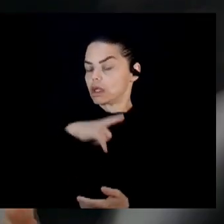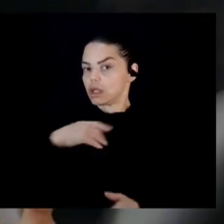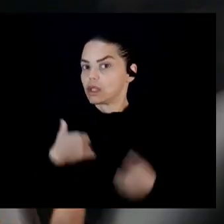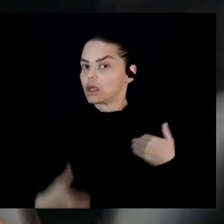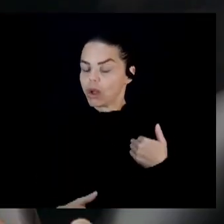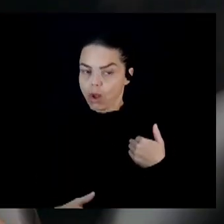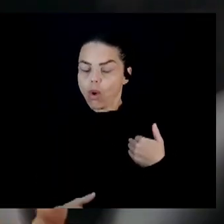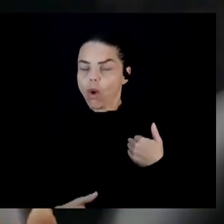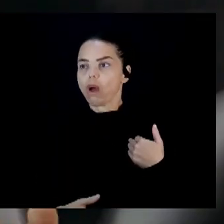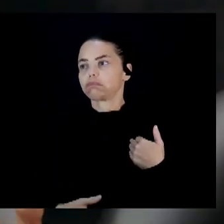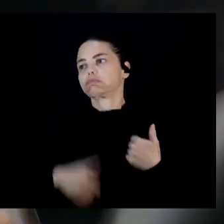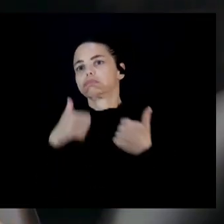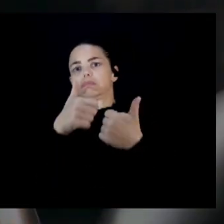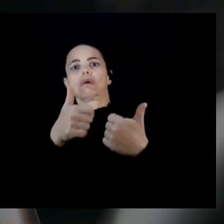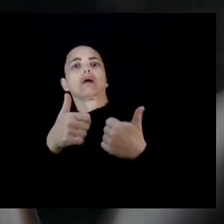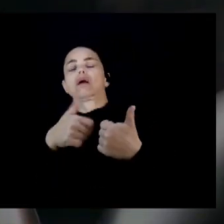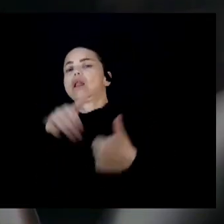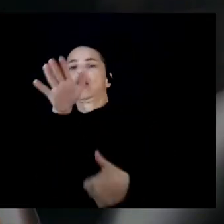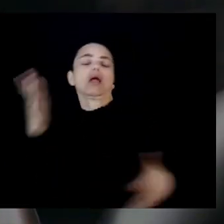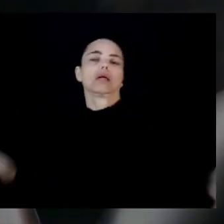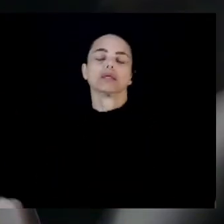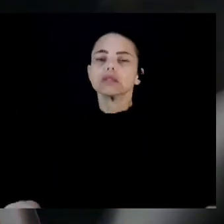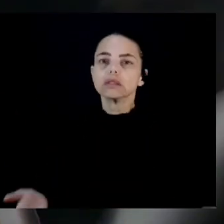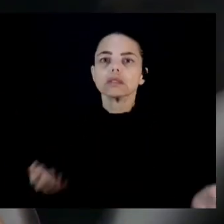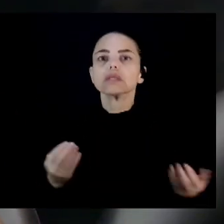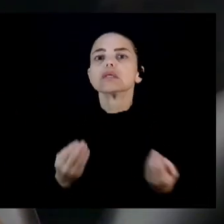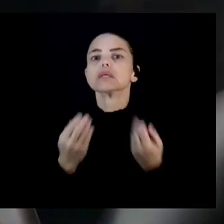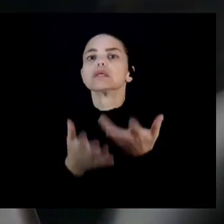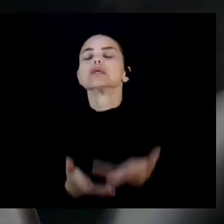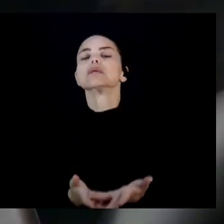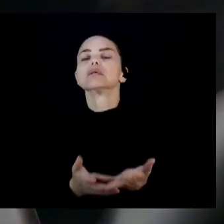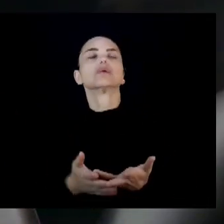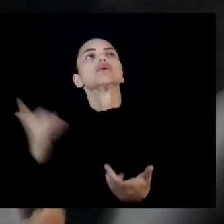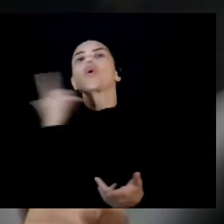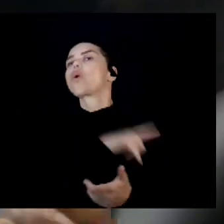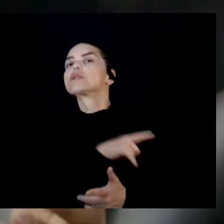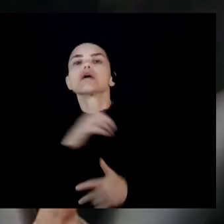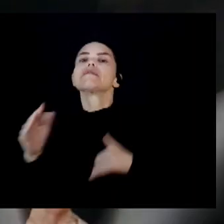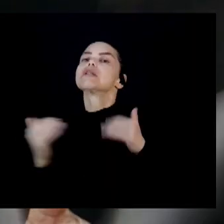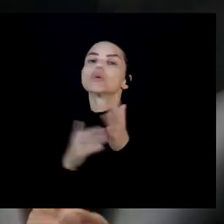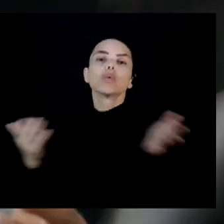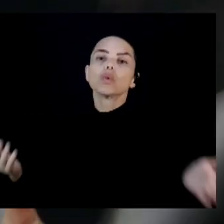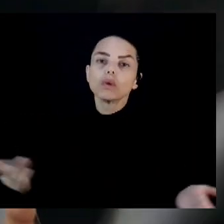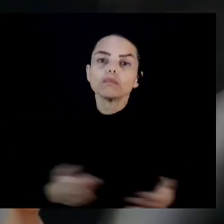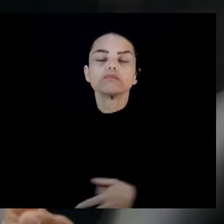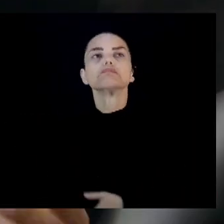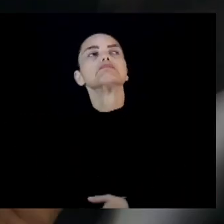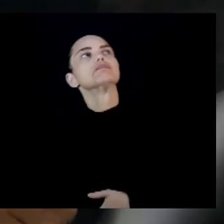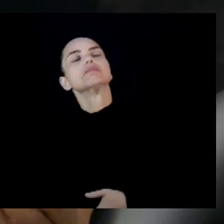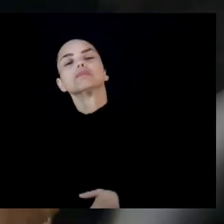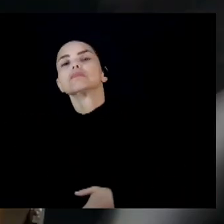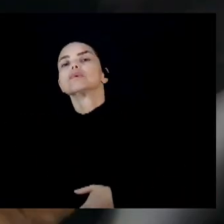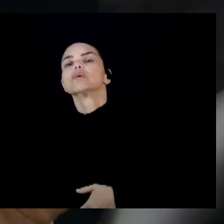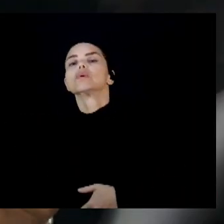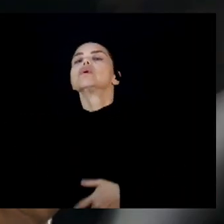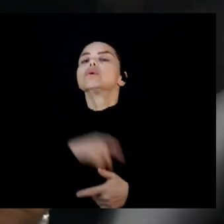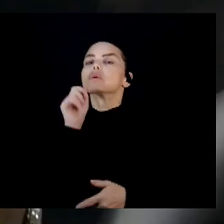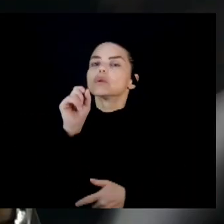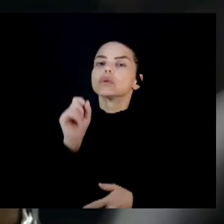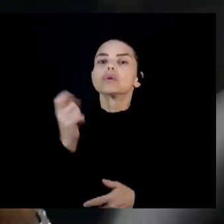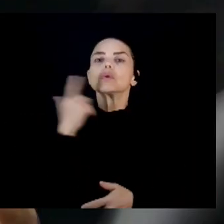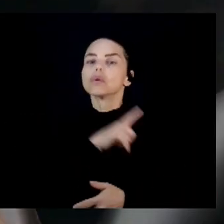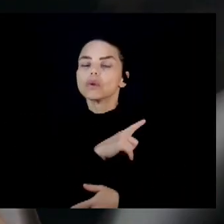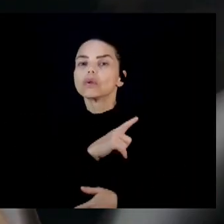que vá além da estética, que realmente entregue funcionalidade. O que é essa funcionalidade? É você levar isso para um contexto de você conseguir